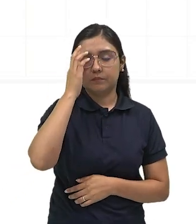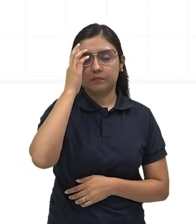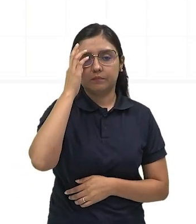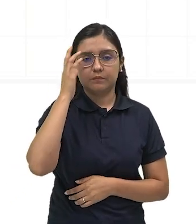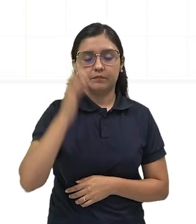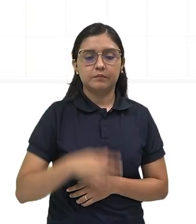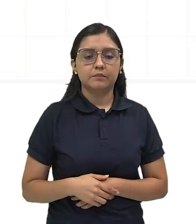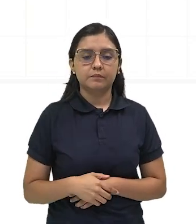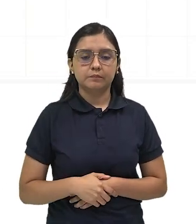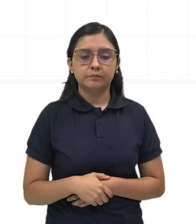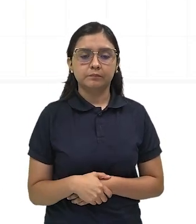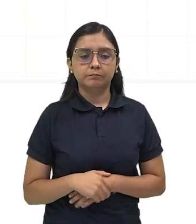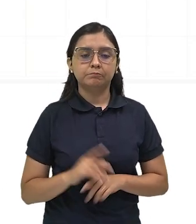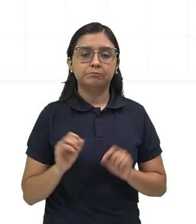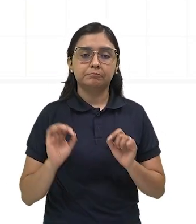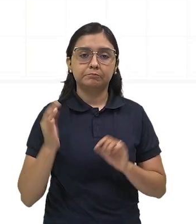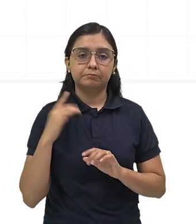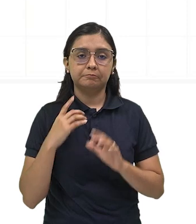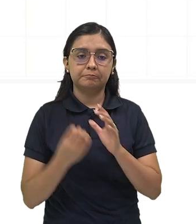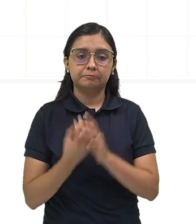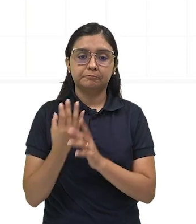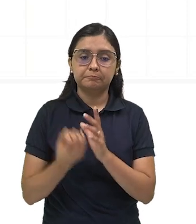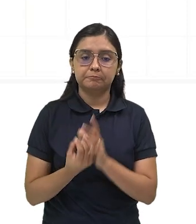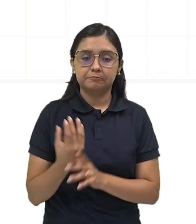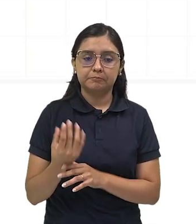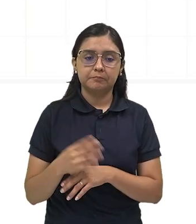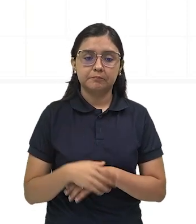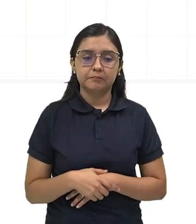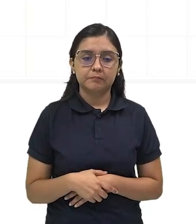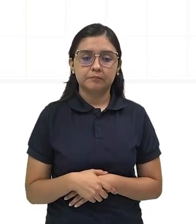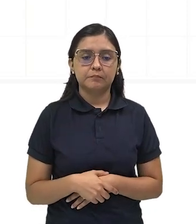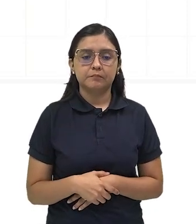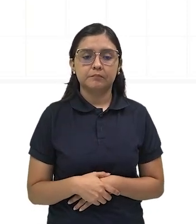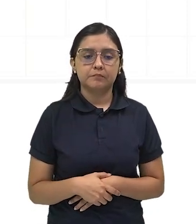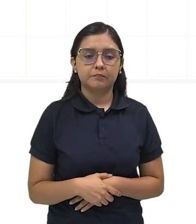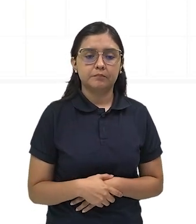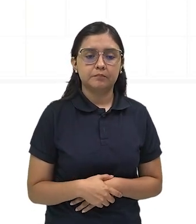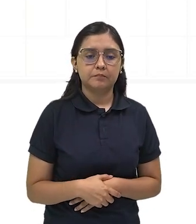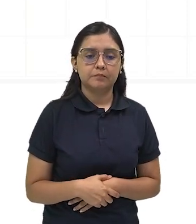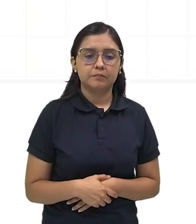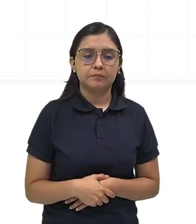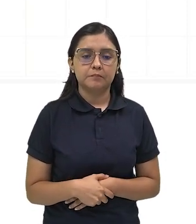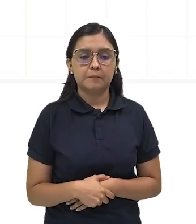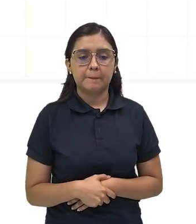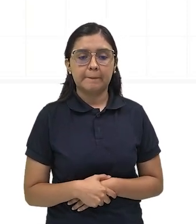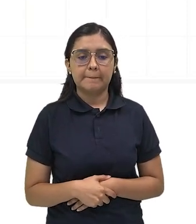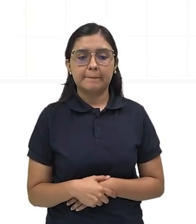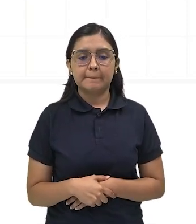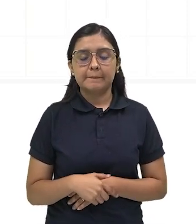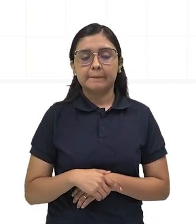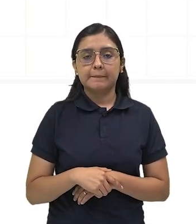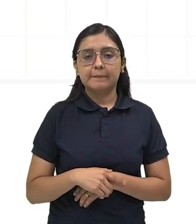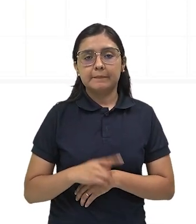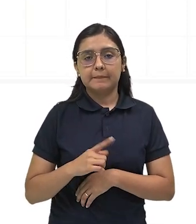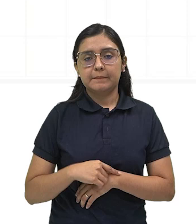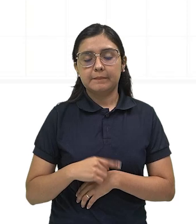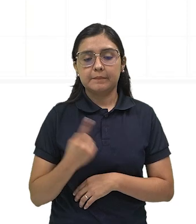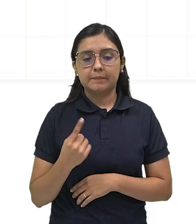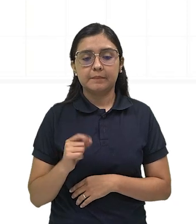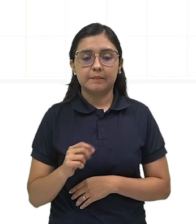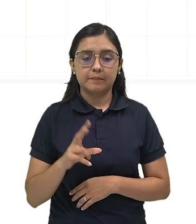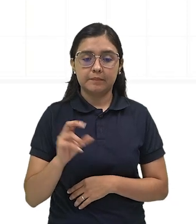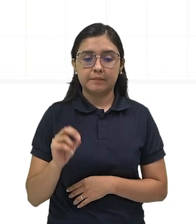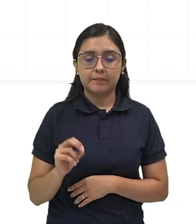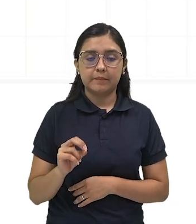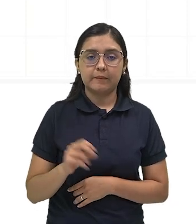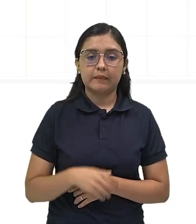2. O que aconteceu com a produção? A produção, quando nós estávamos aqui com um tempo igual a 1, é